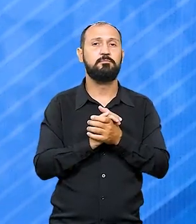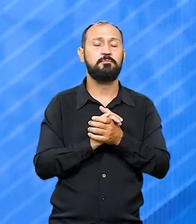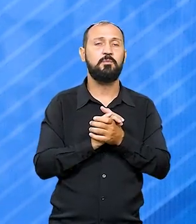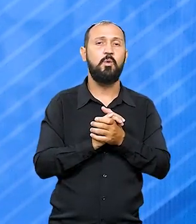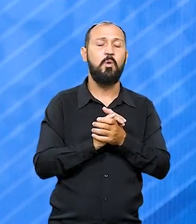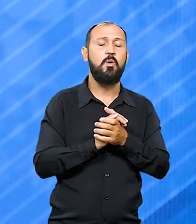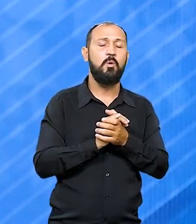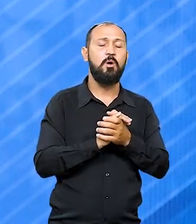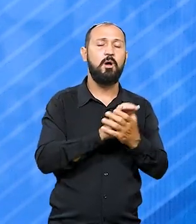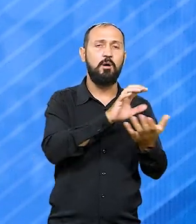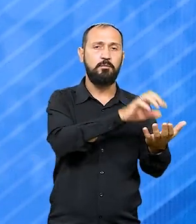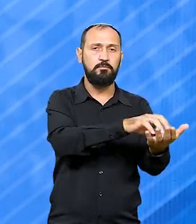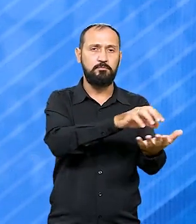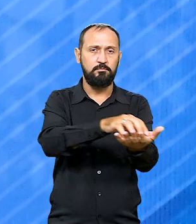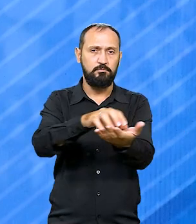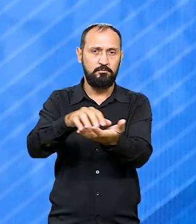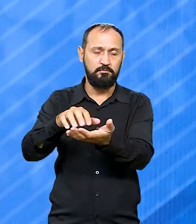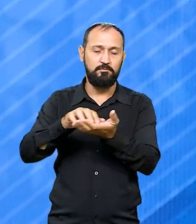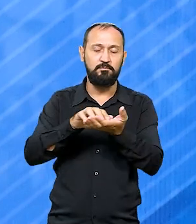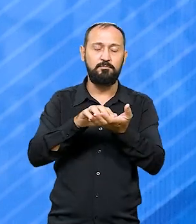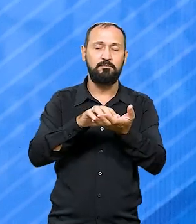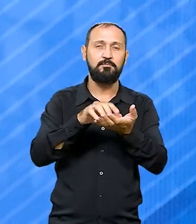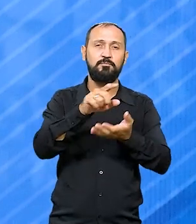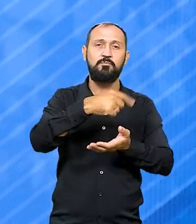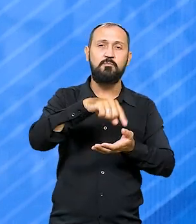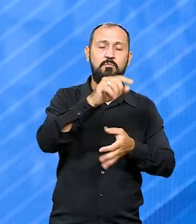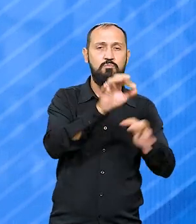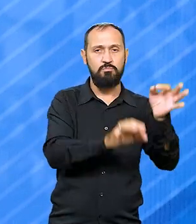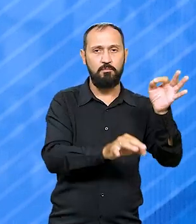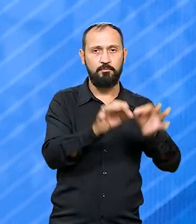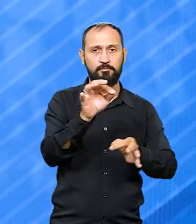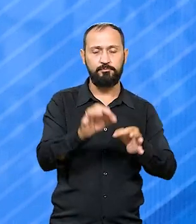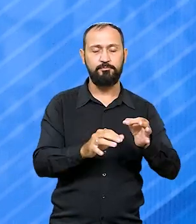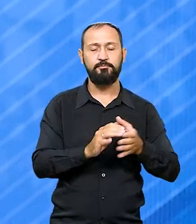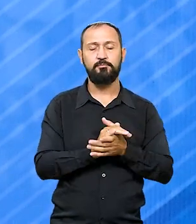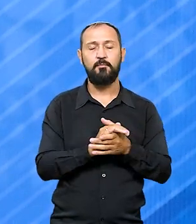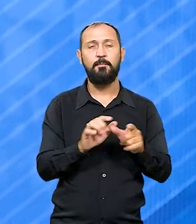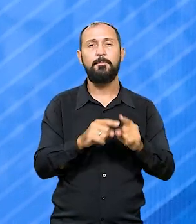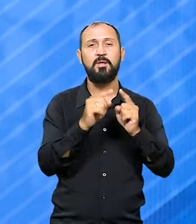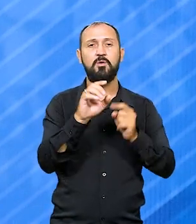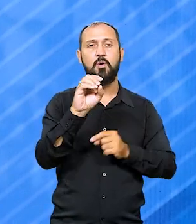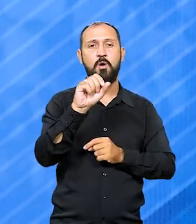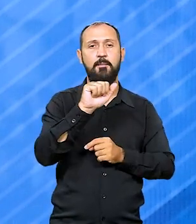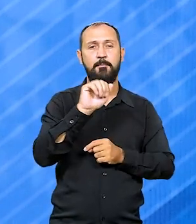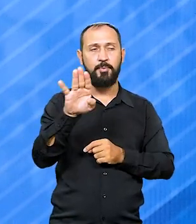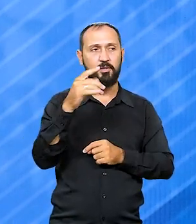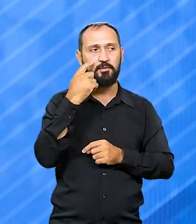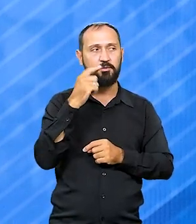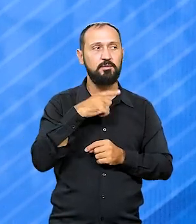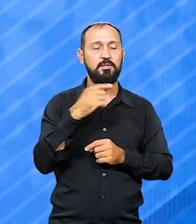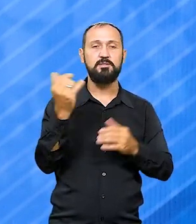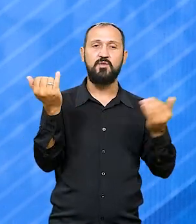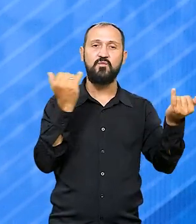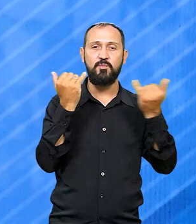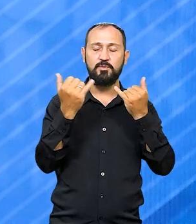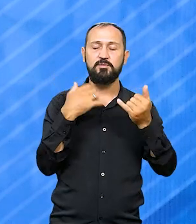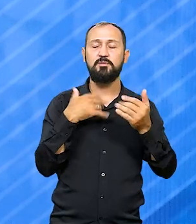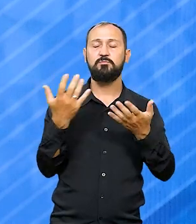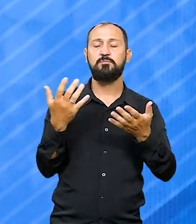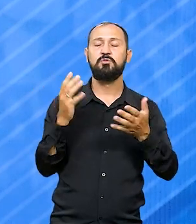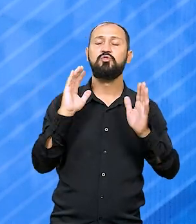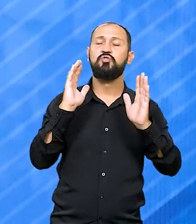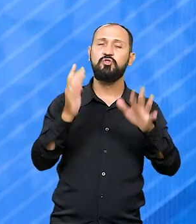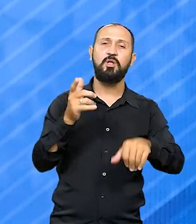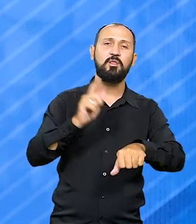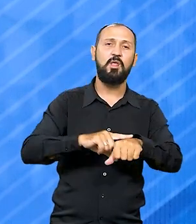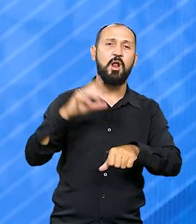comunica os demais órgãos da jurisdição. Mas a OAB prontamente que recebe a informação,